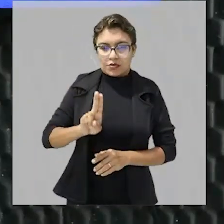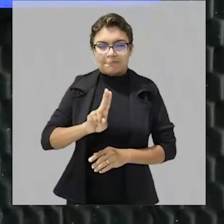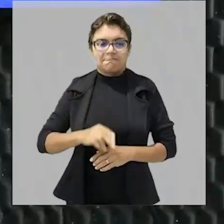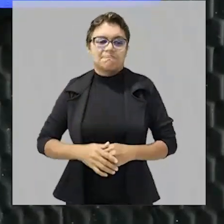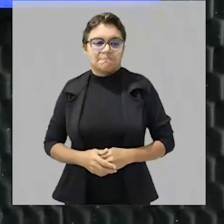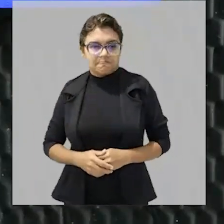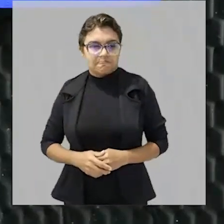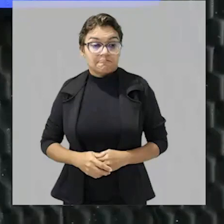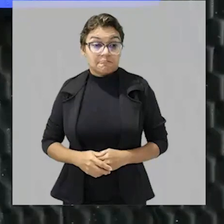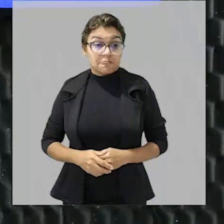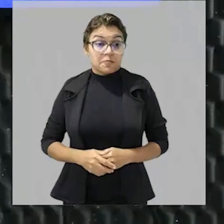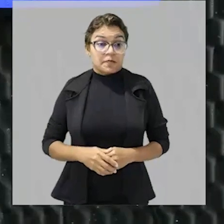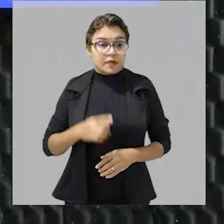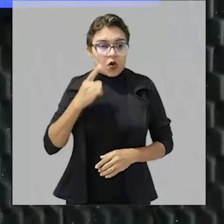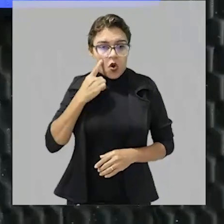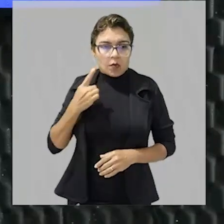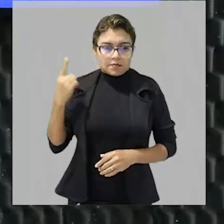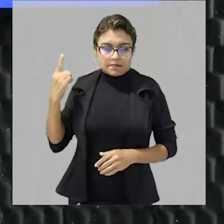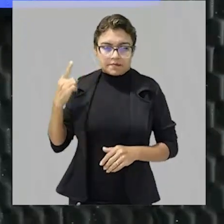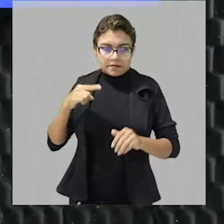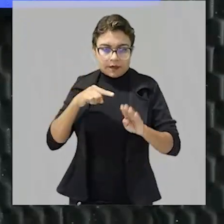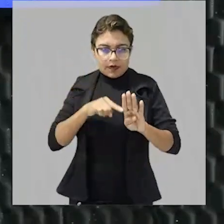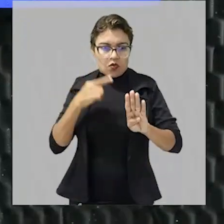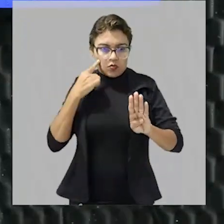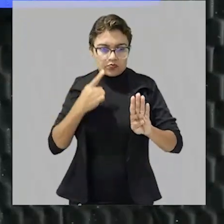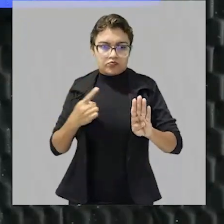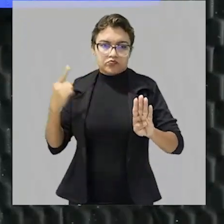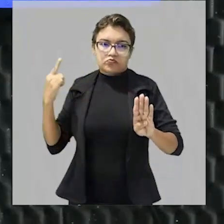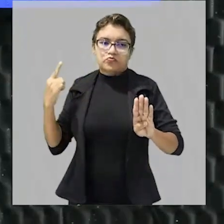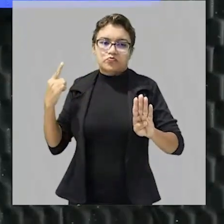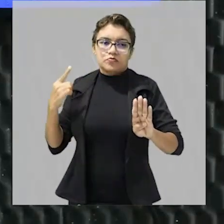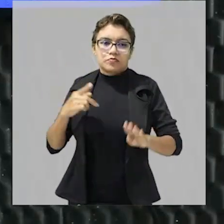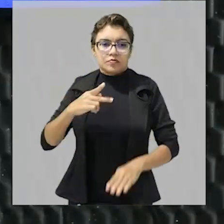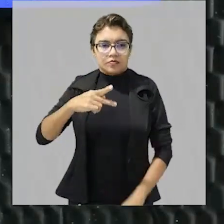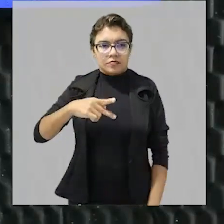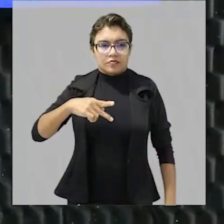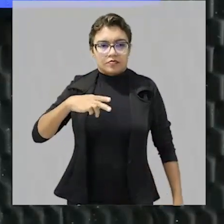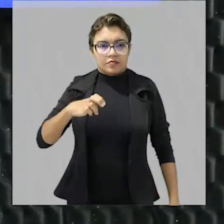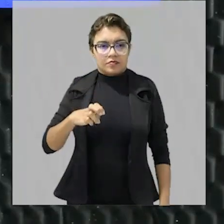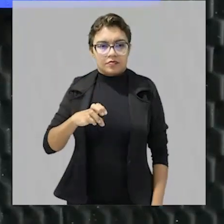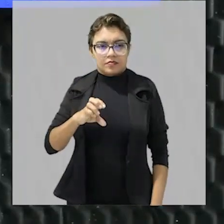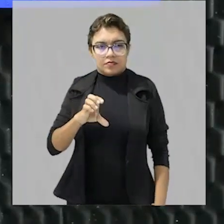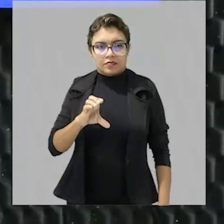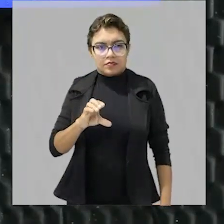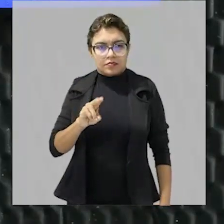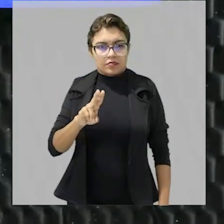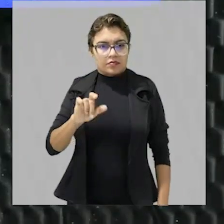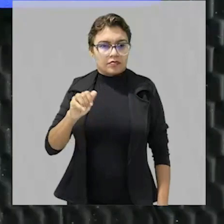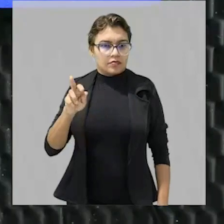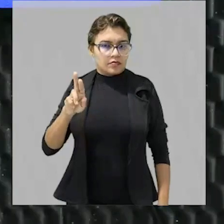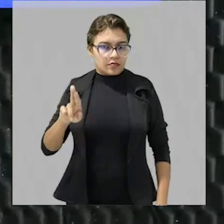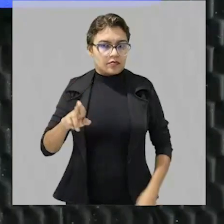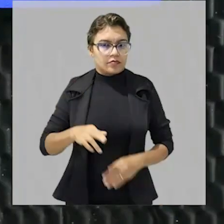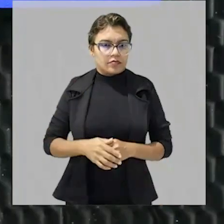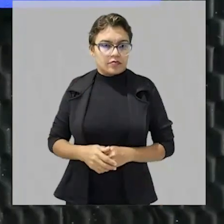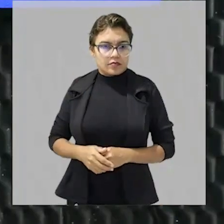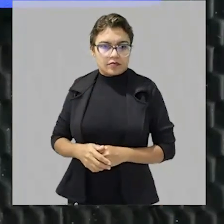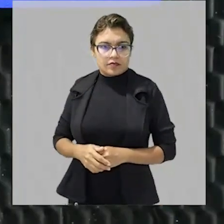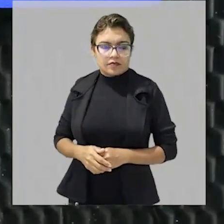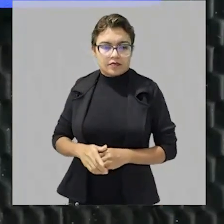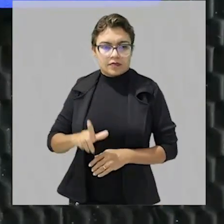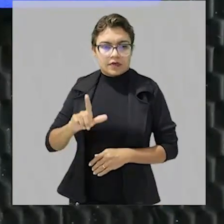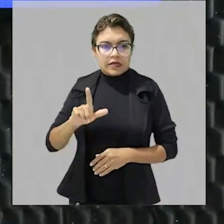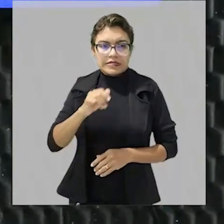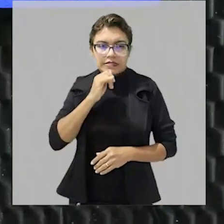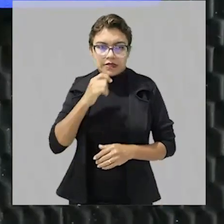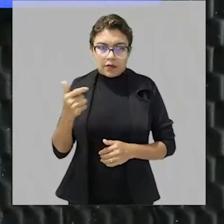já guardar aí na tua memória. Eu posso usar essa palavra aqui. Eu aprendi uma palavra nova, legal, eu treino em uma situação que eu